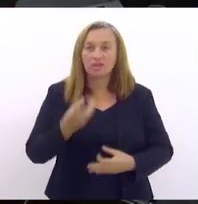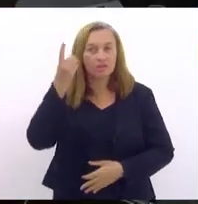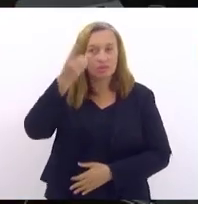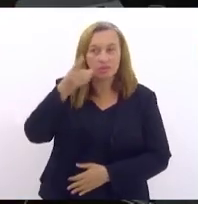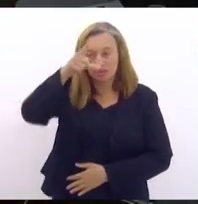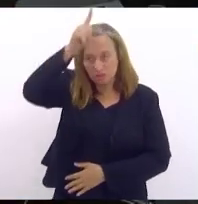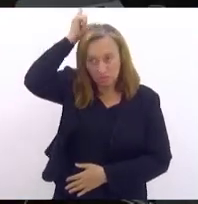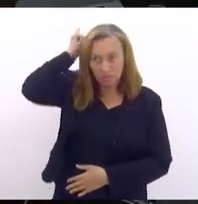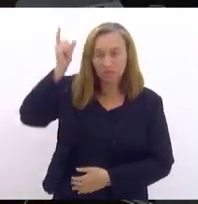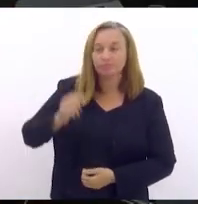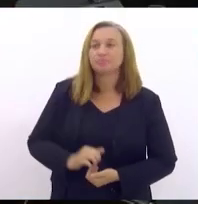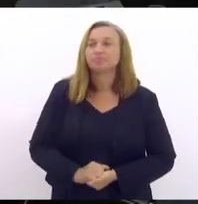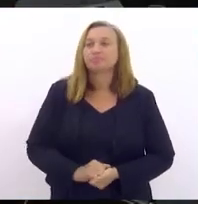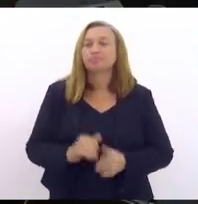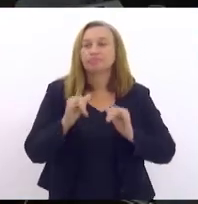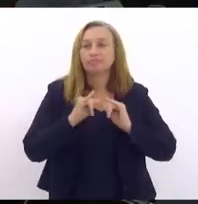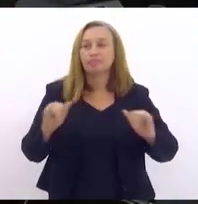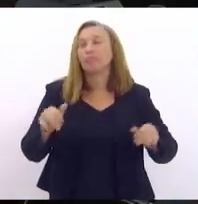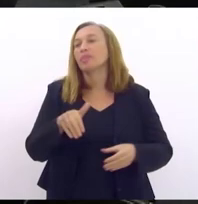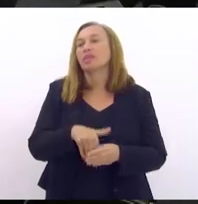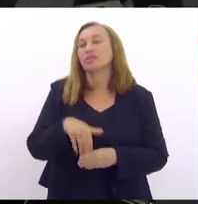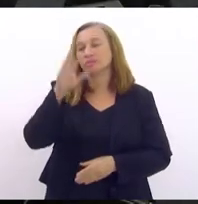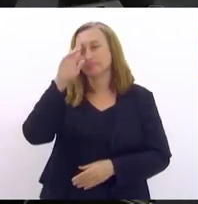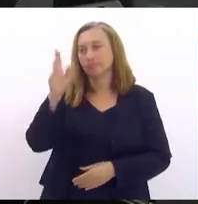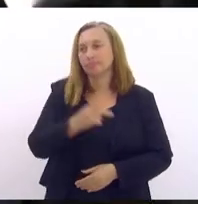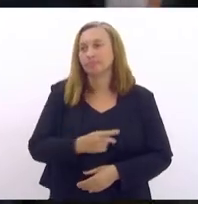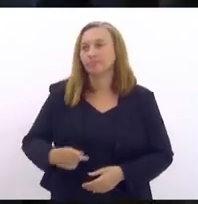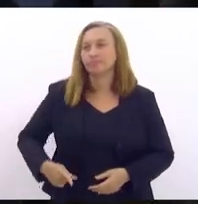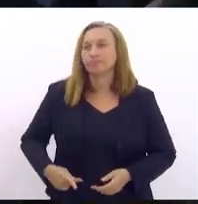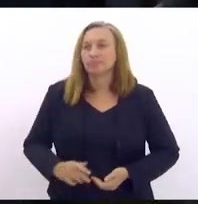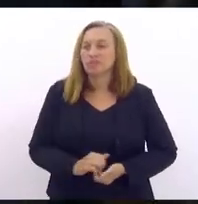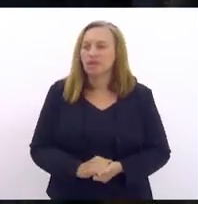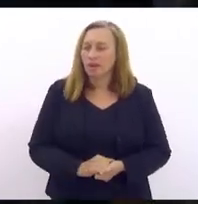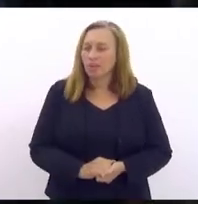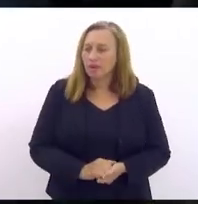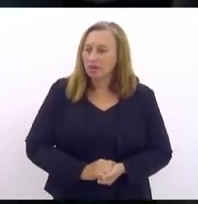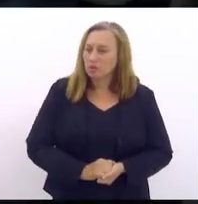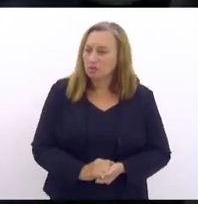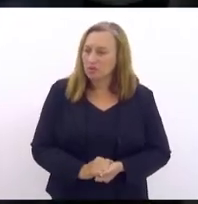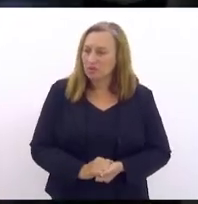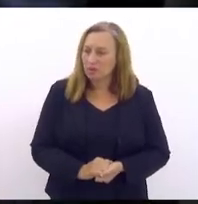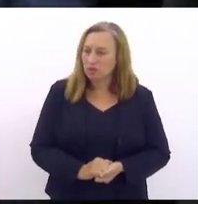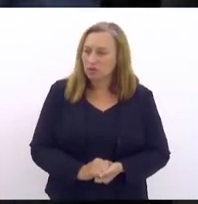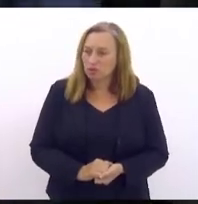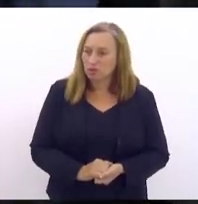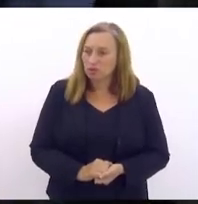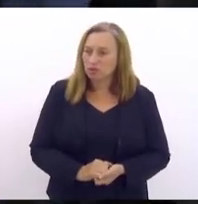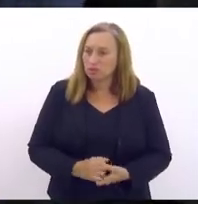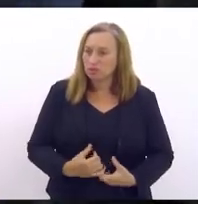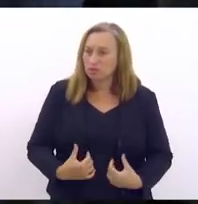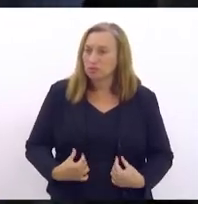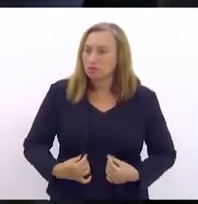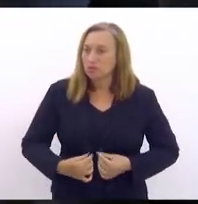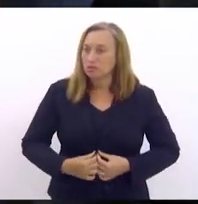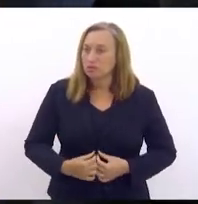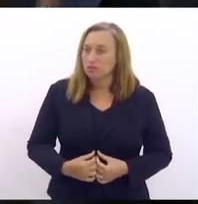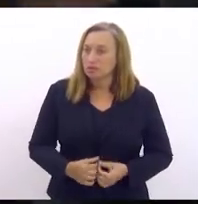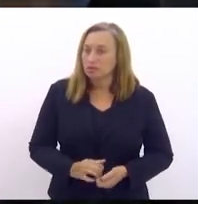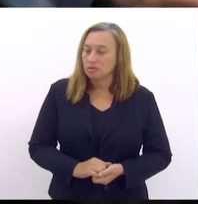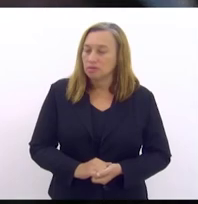Paulo. Declaração de voto, senhor presidente. Para declaração de voto, deputado Luiz Paulo. Senhor